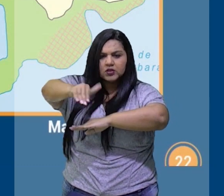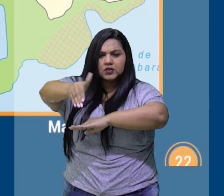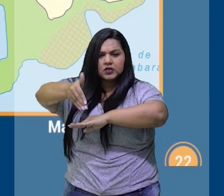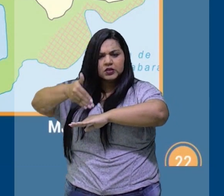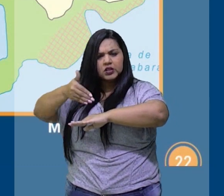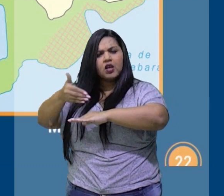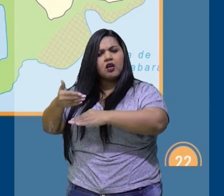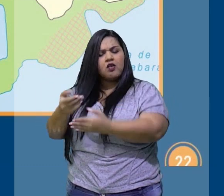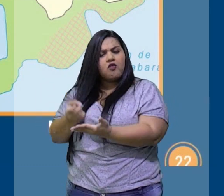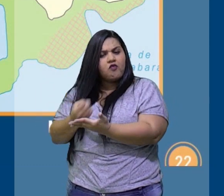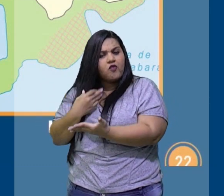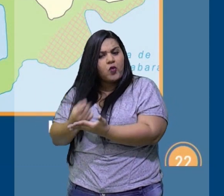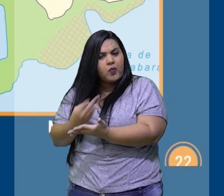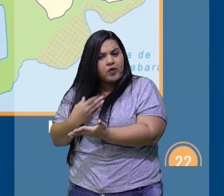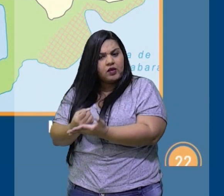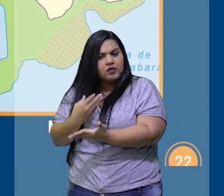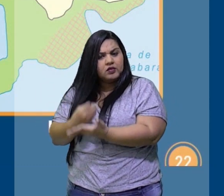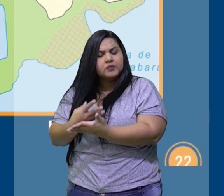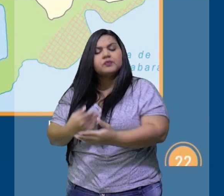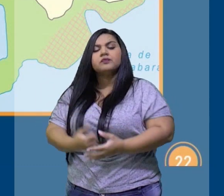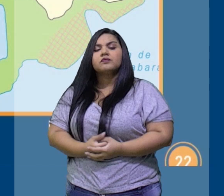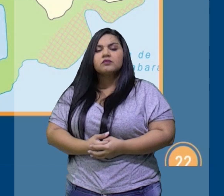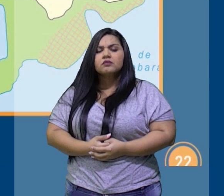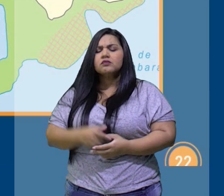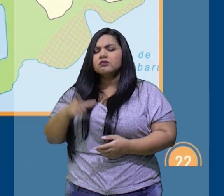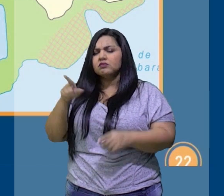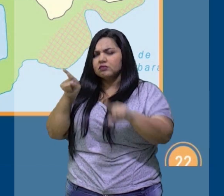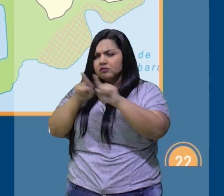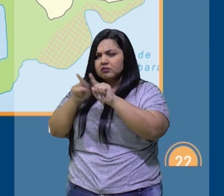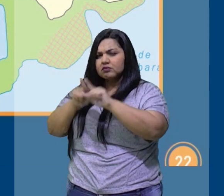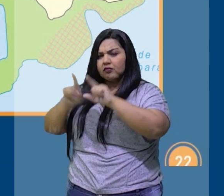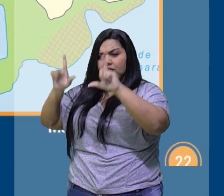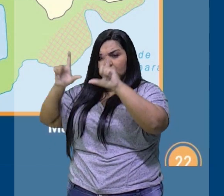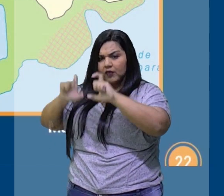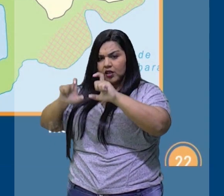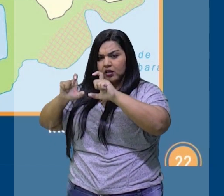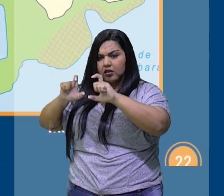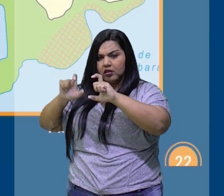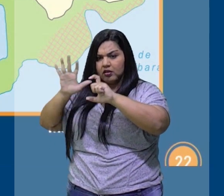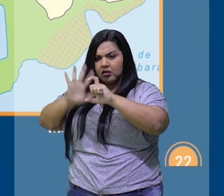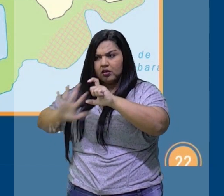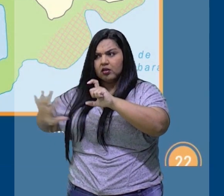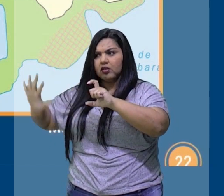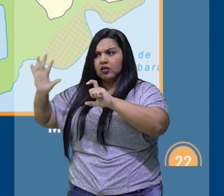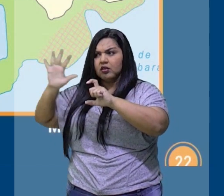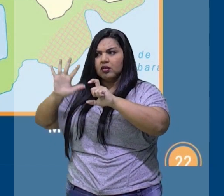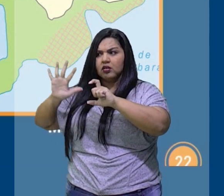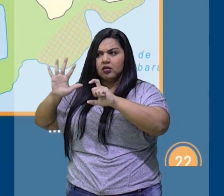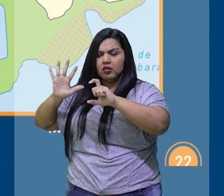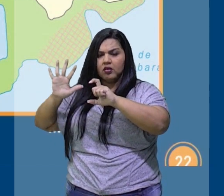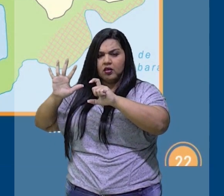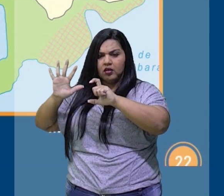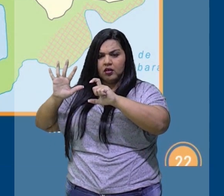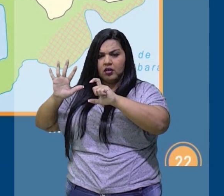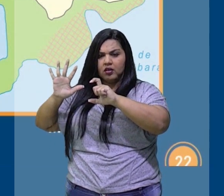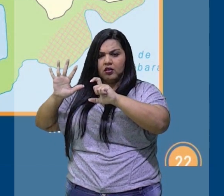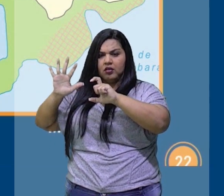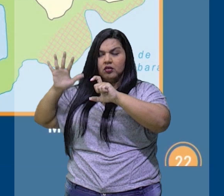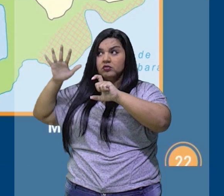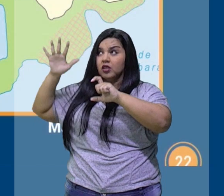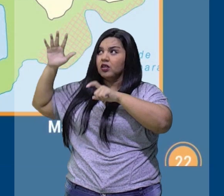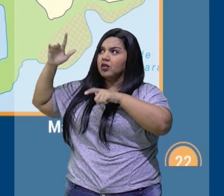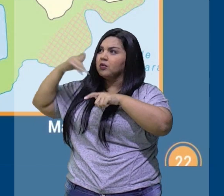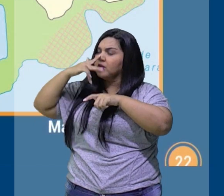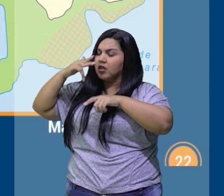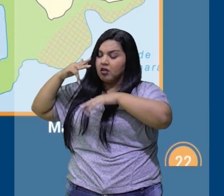informações. A gente tem aí também essa fotografia, no caso aqui a gente já tem uma fotografia aérea, né, do Pão